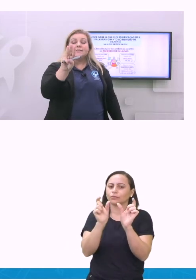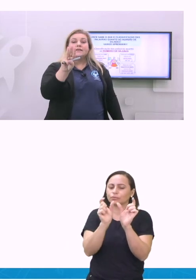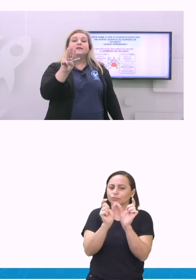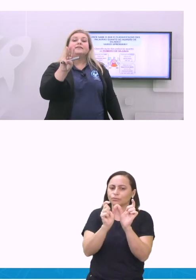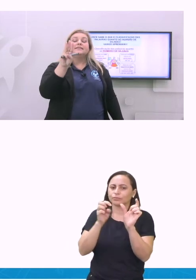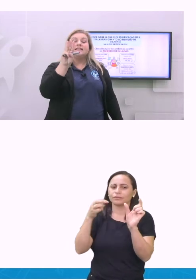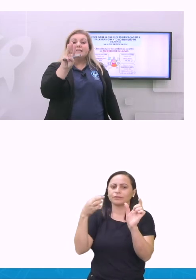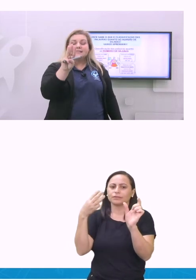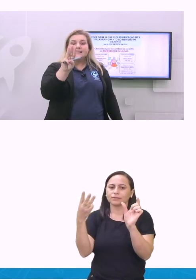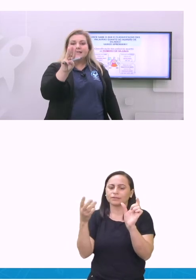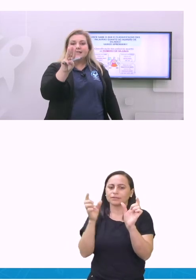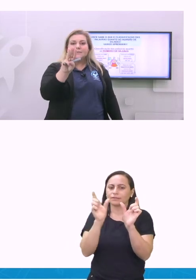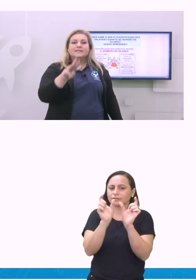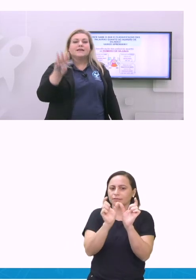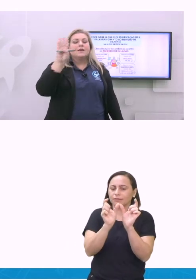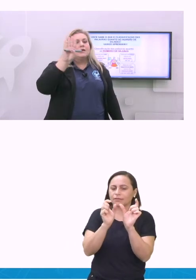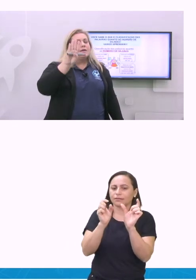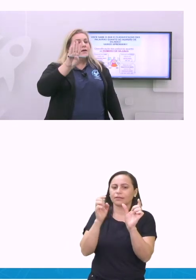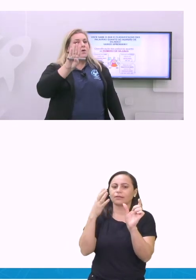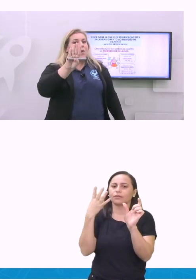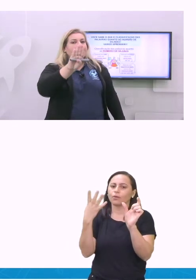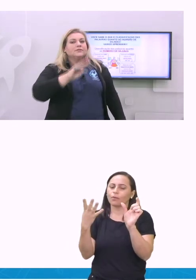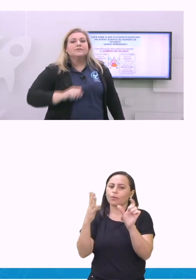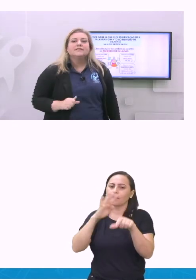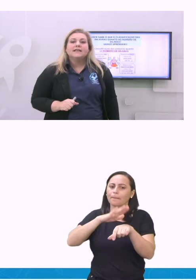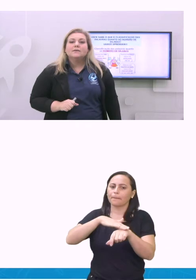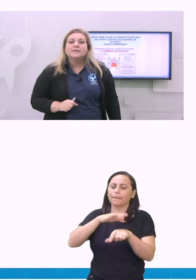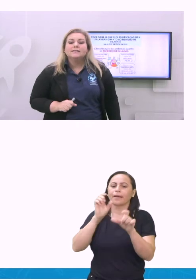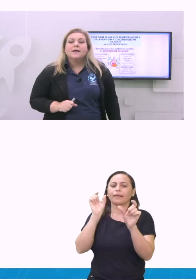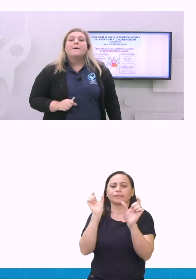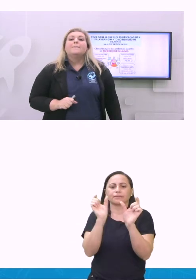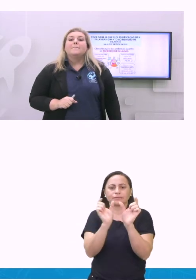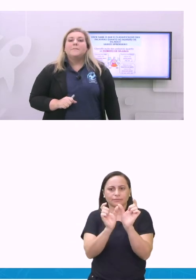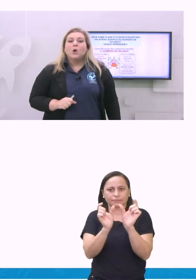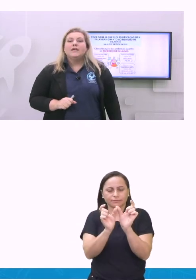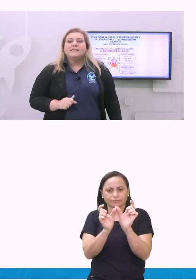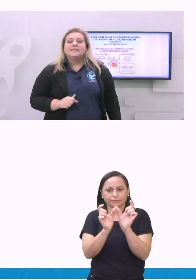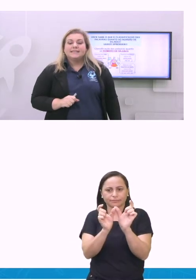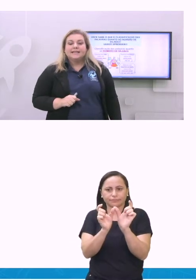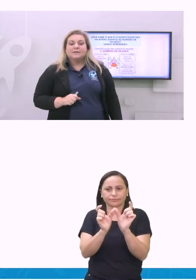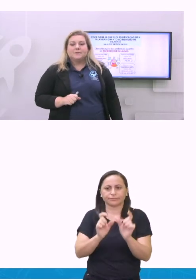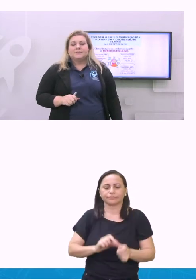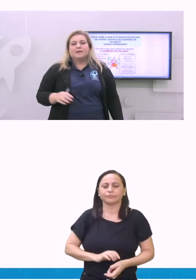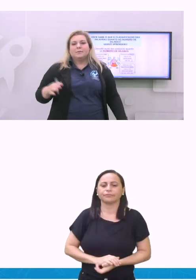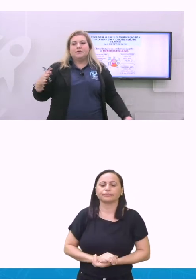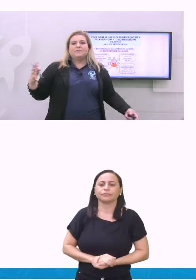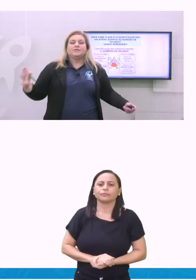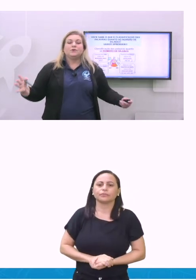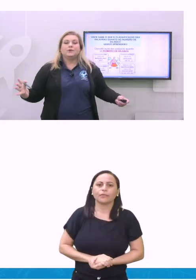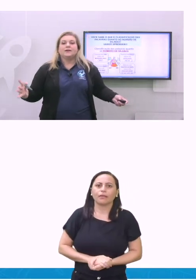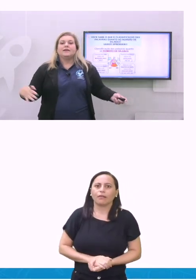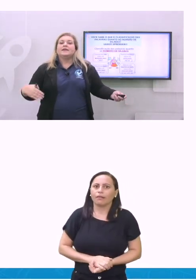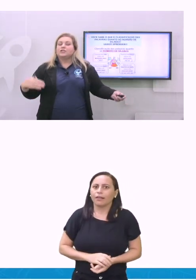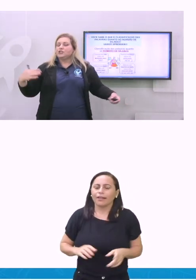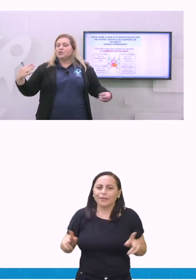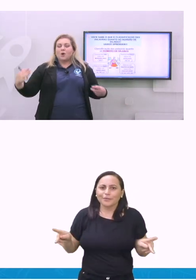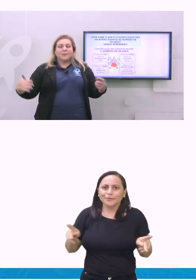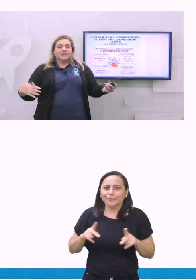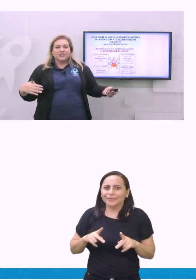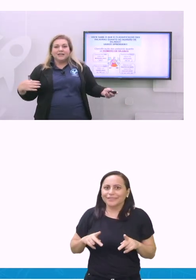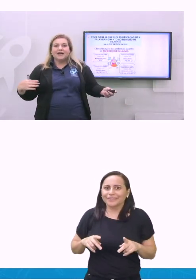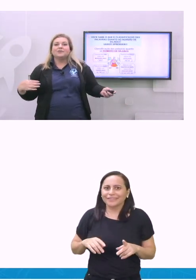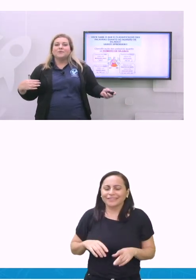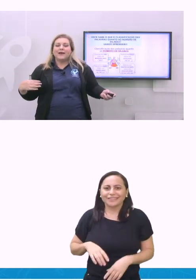sílabas, trissílabas. E 4 sílabas, polissílabas. Professora,